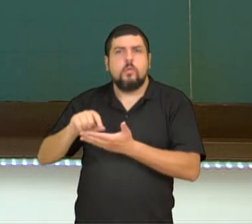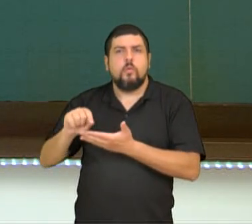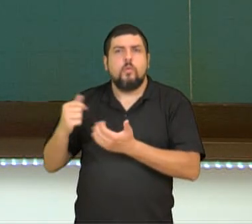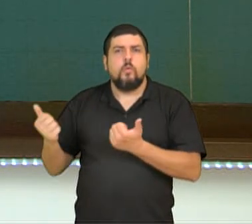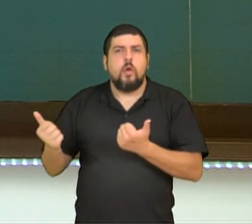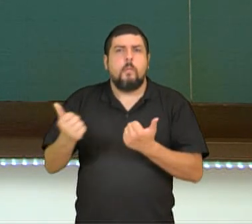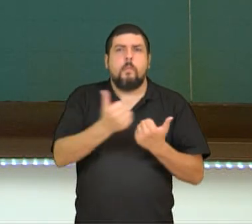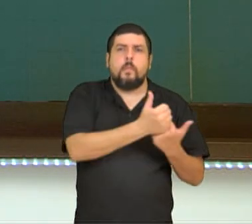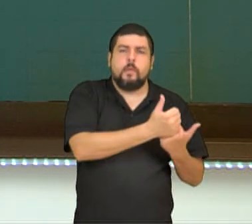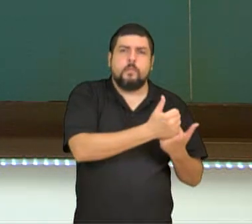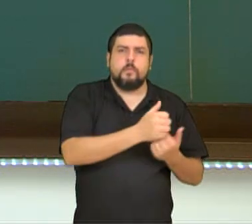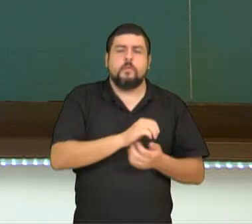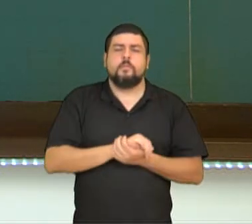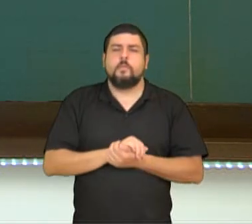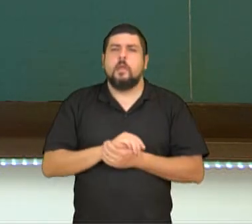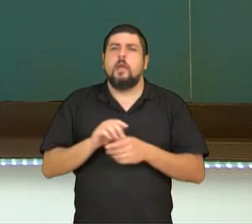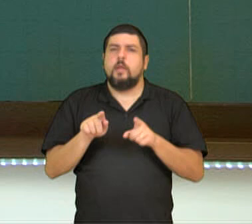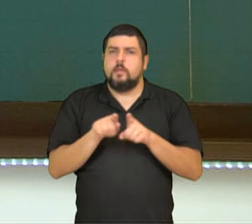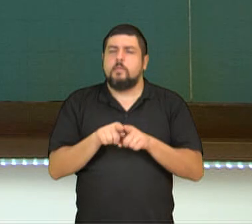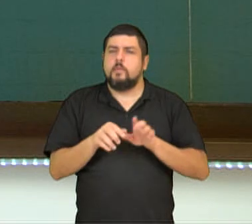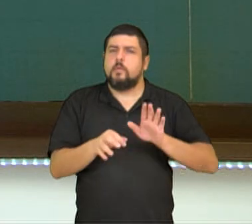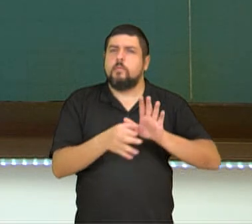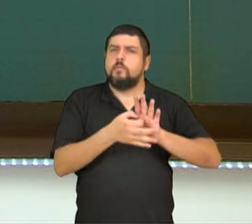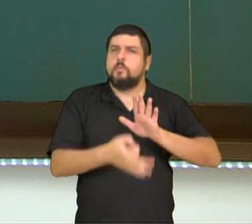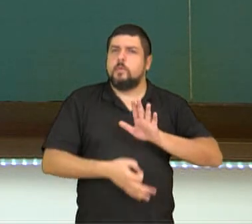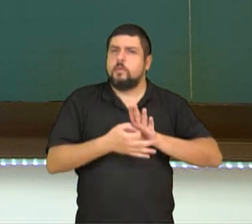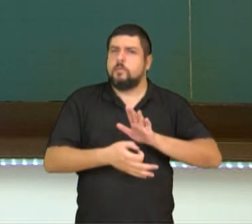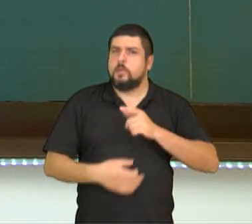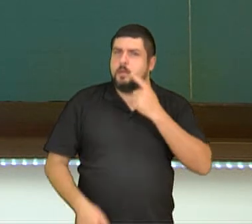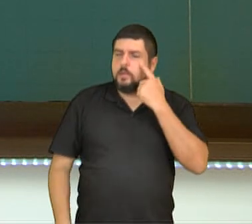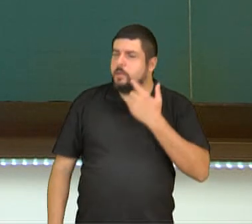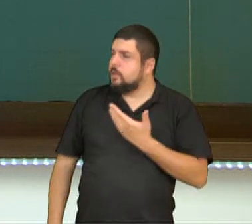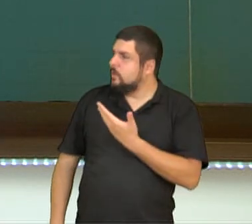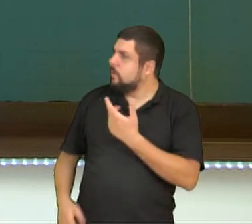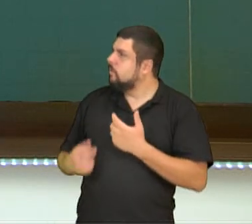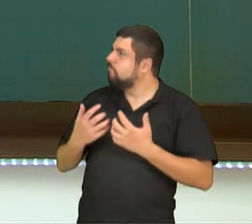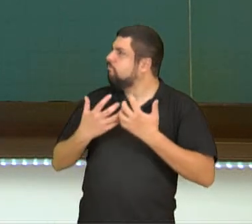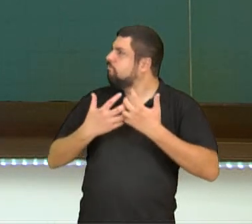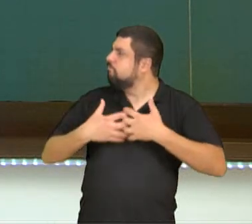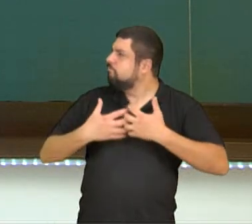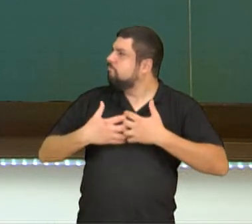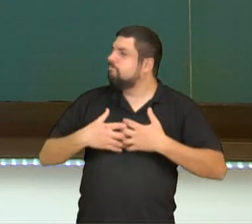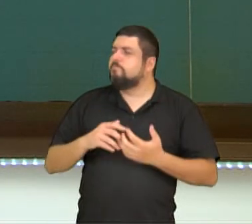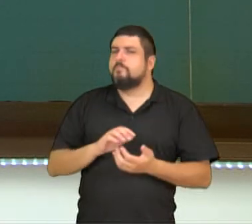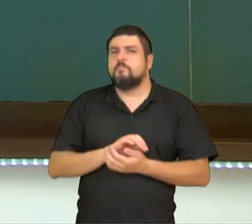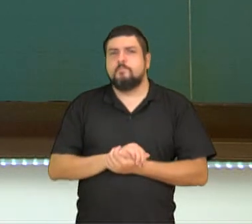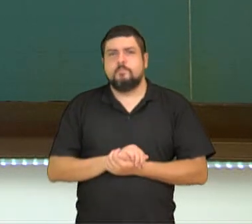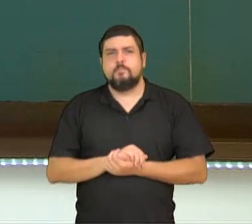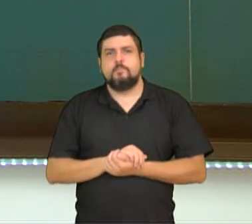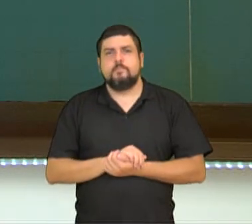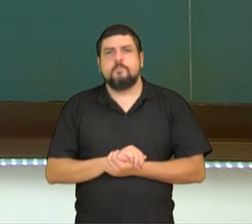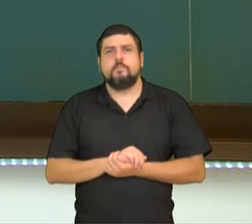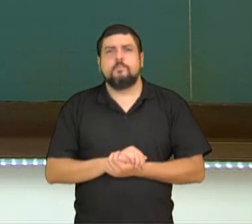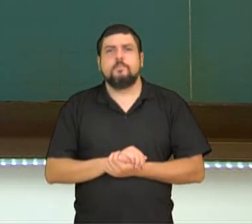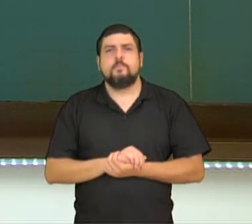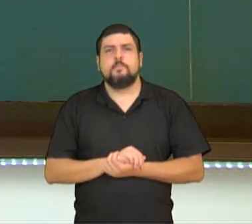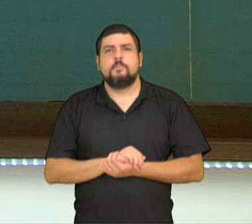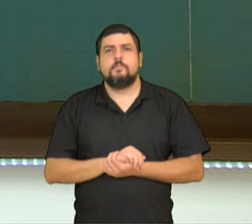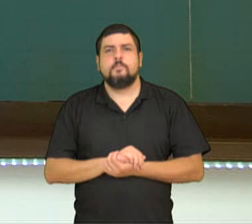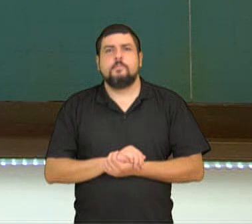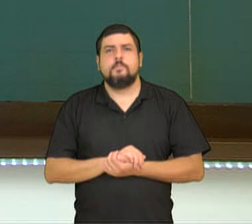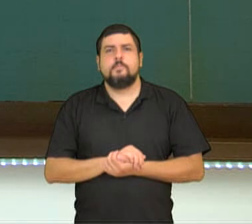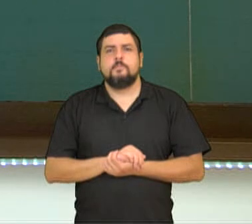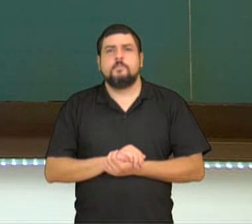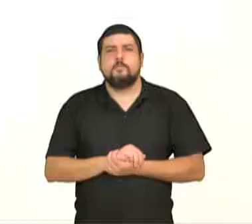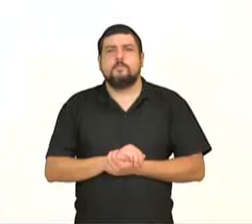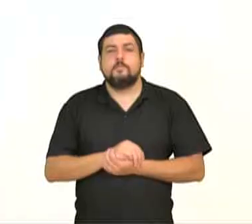físico. Existe também uma crítica com relação a isso, né? Um momento de reflexão sobre isso. Ok? Continuando então, vamos para mais